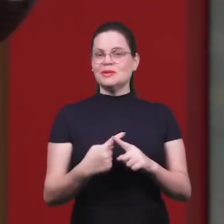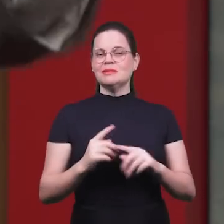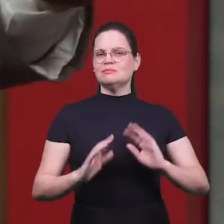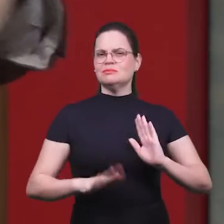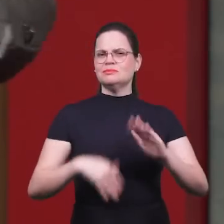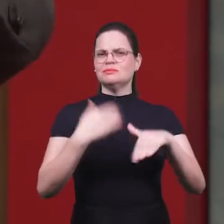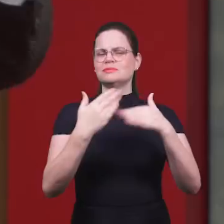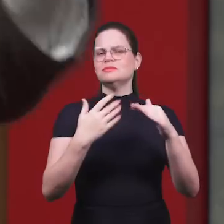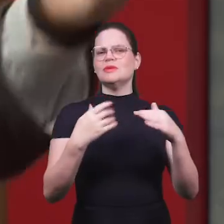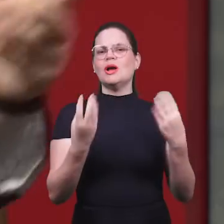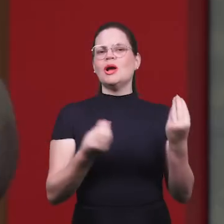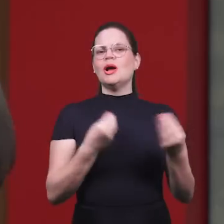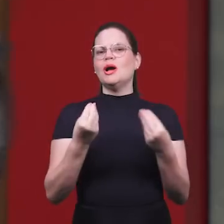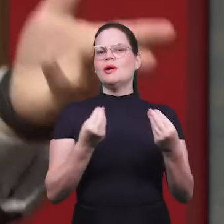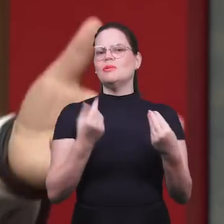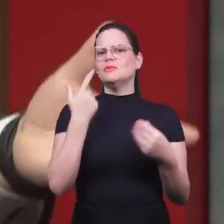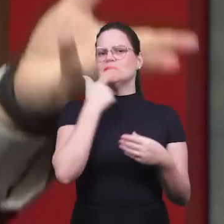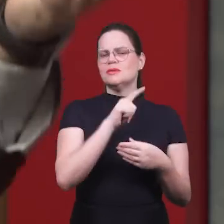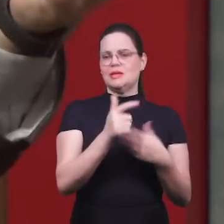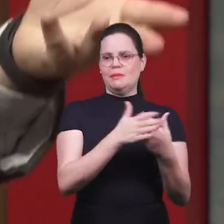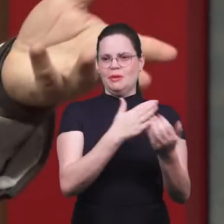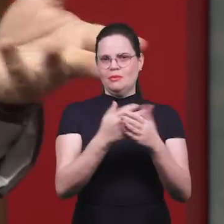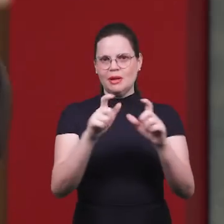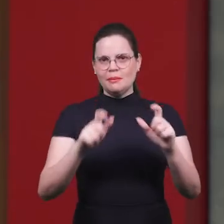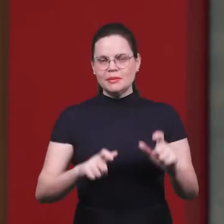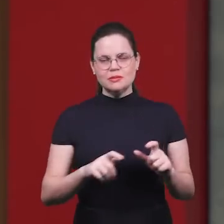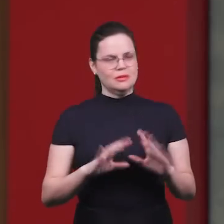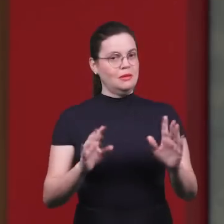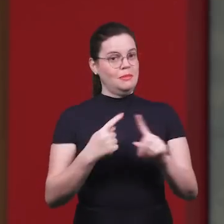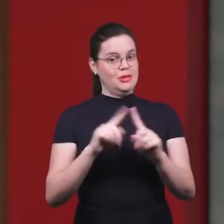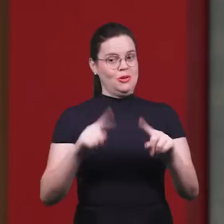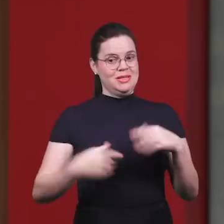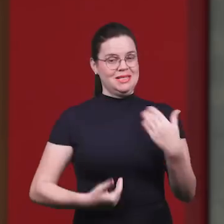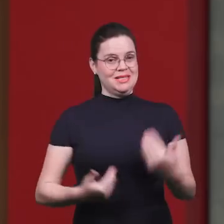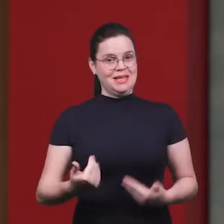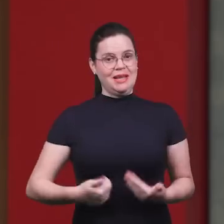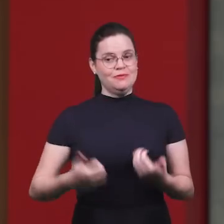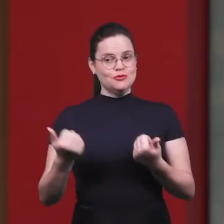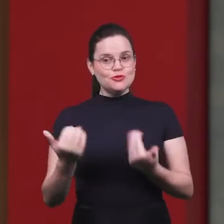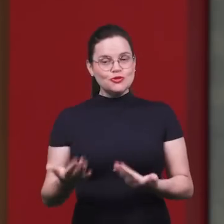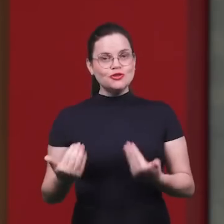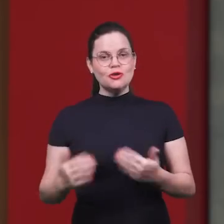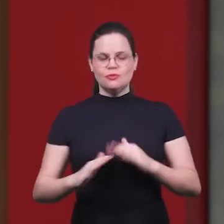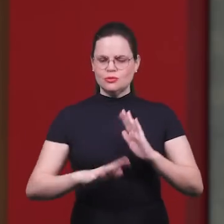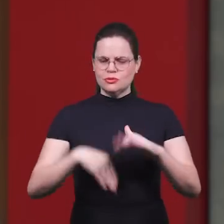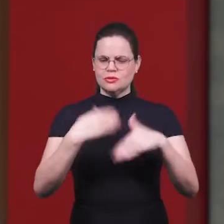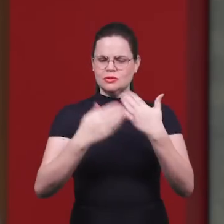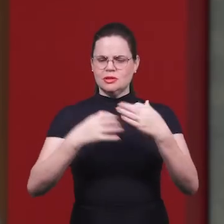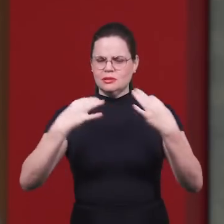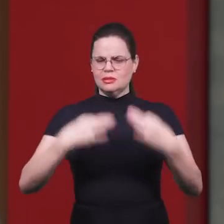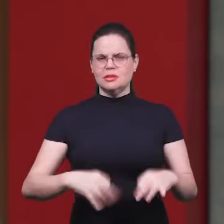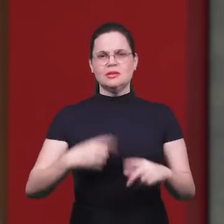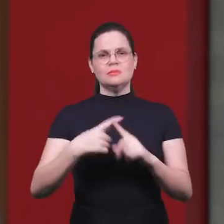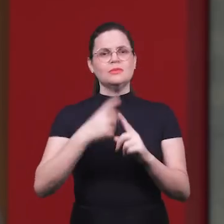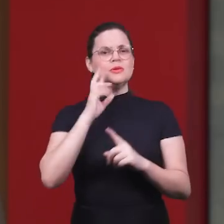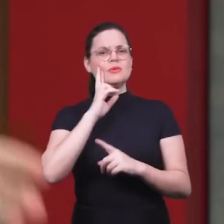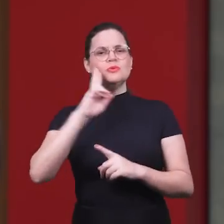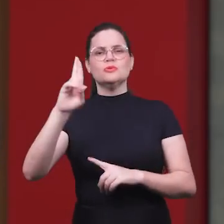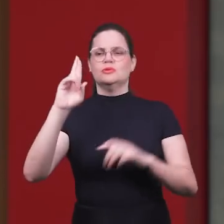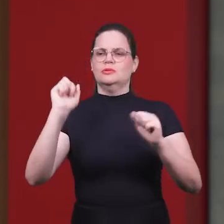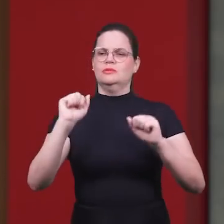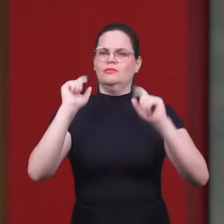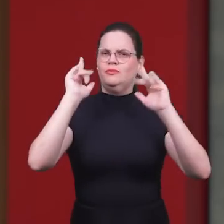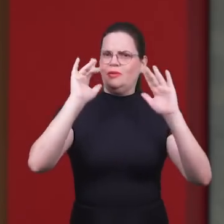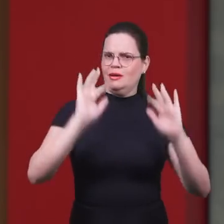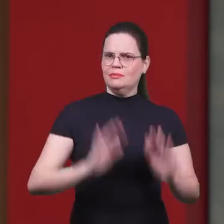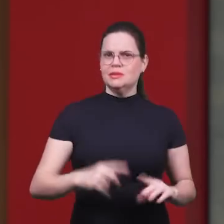onde você alcança e você visualiza para qualquer pessoa, mas para o servo, para o jovem, sem dúvida alguma, sucesso é estar no centro da vontade do Senhor. Aquilo que Ele